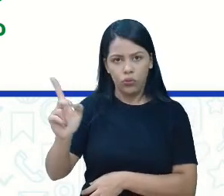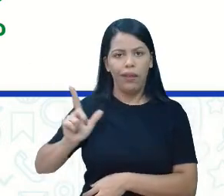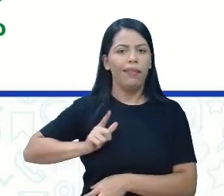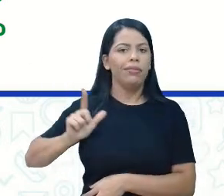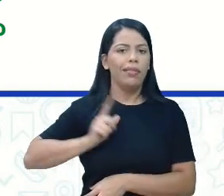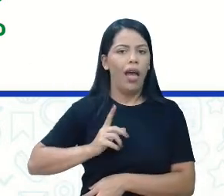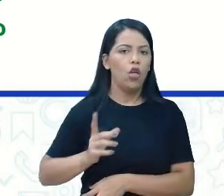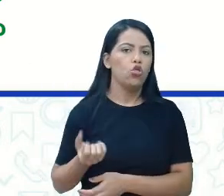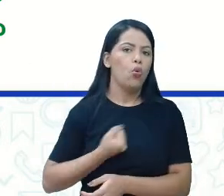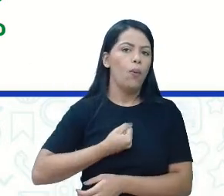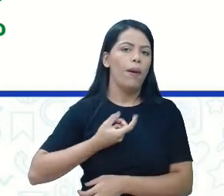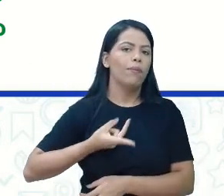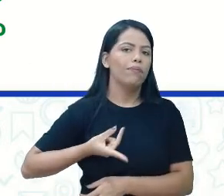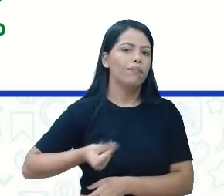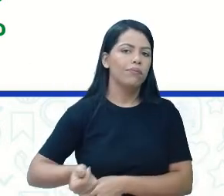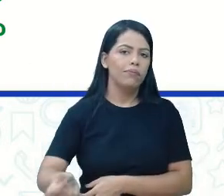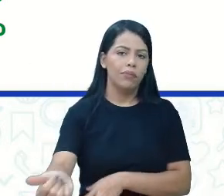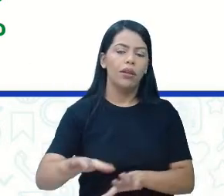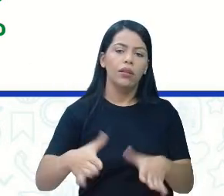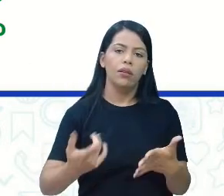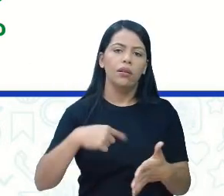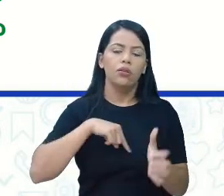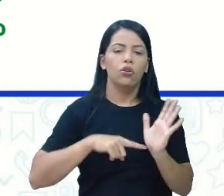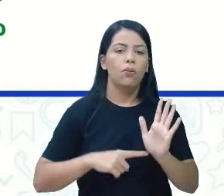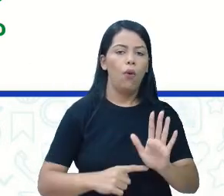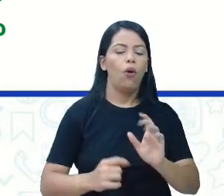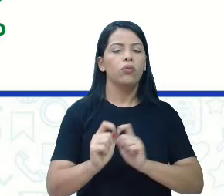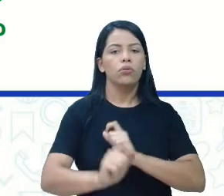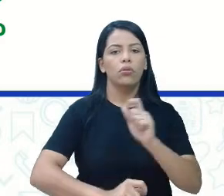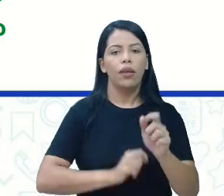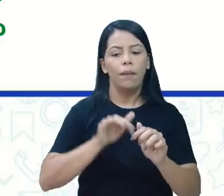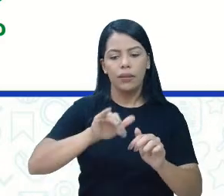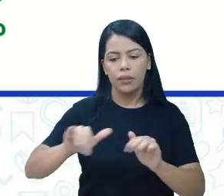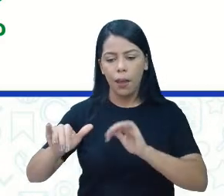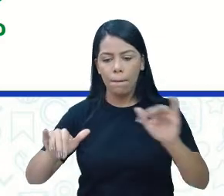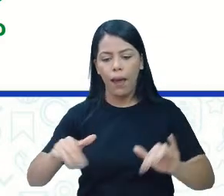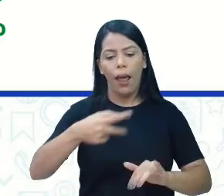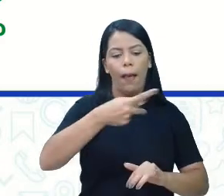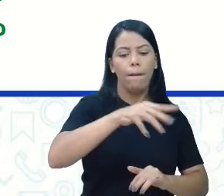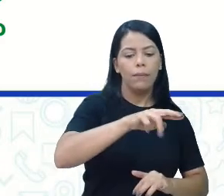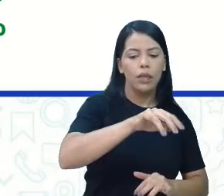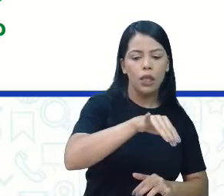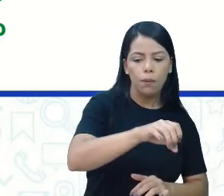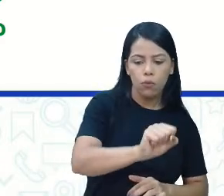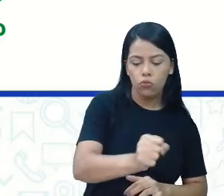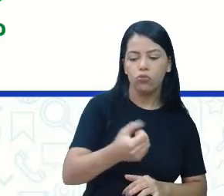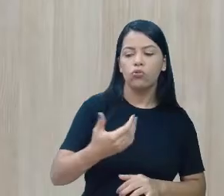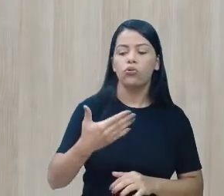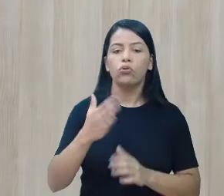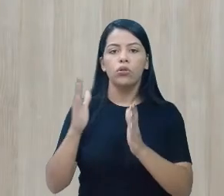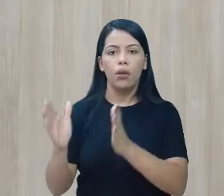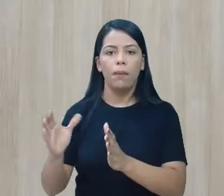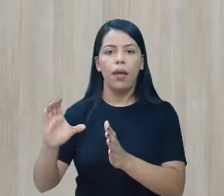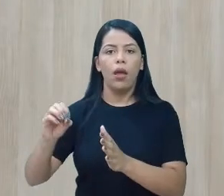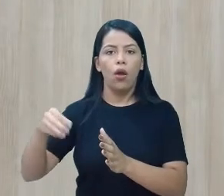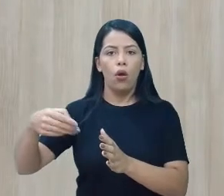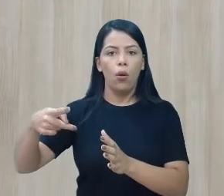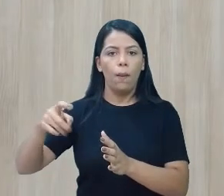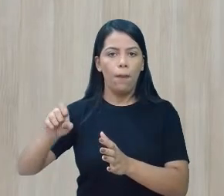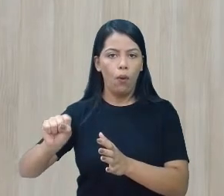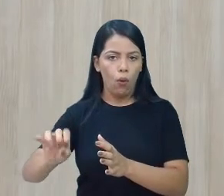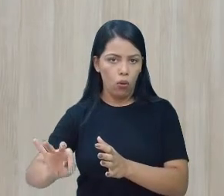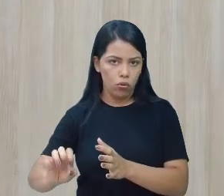infinita e aí a gente pode classificar esses números como primos e como compostos. Eu vou passar rapidinho a palavra para o professor Pedro, para ele dar